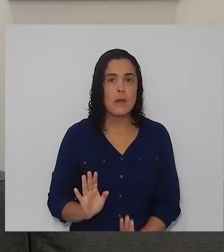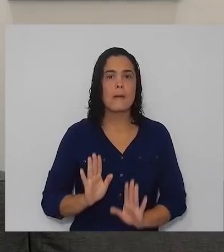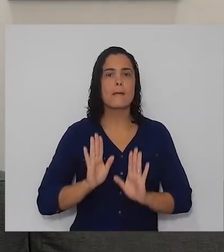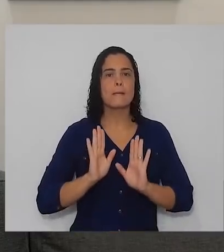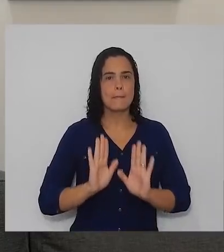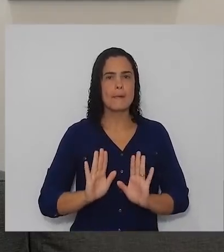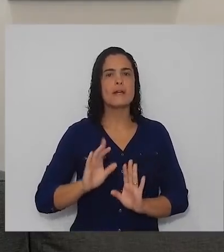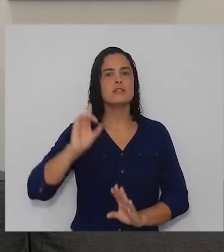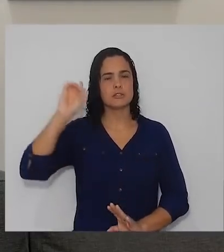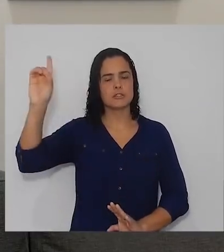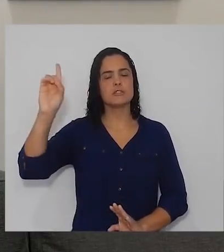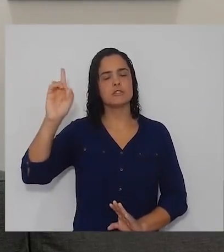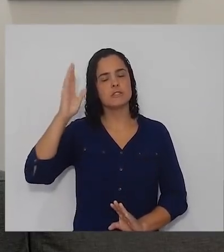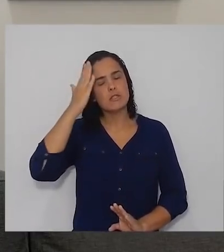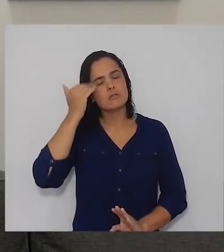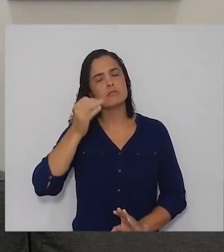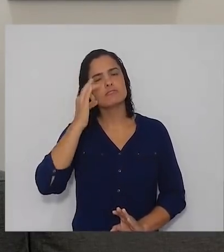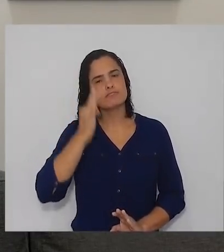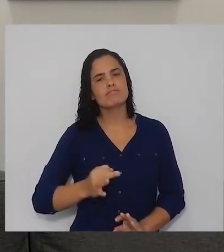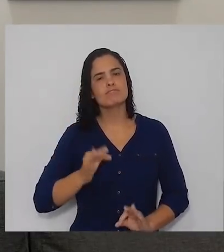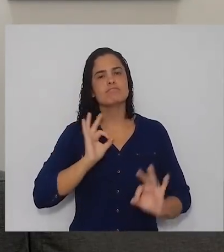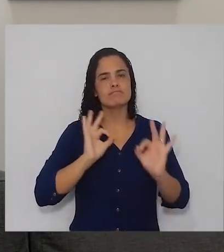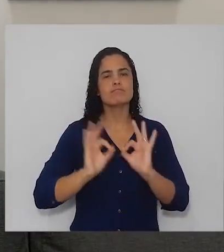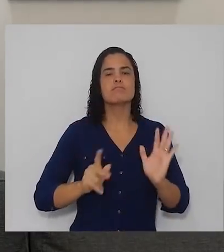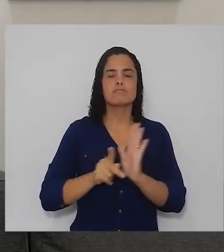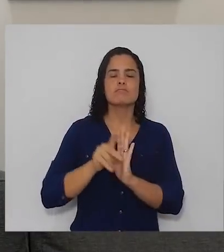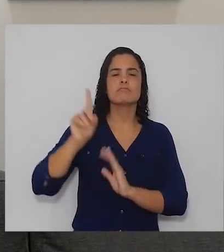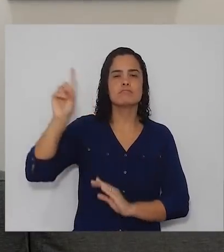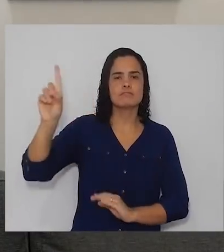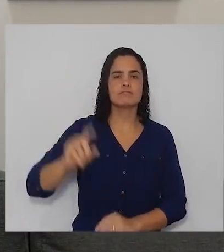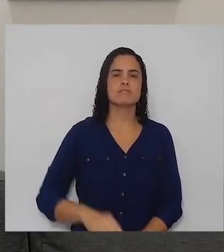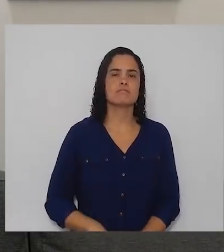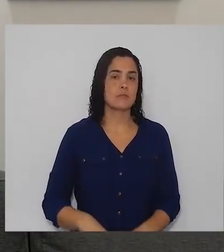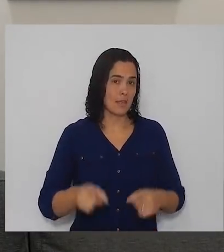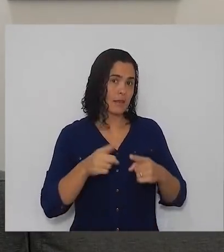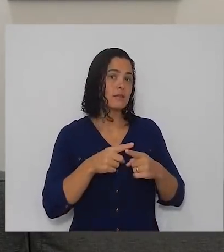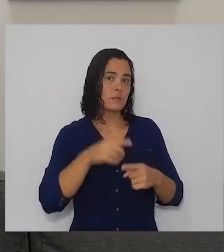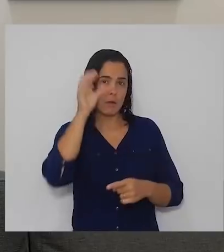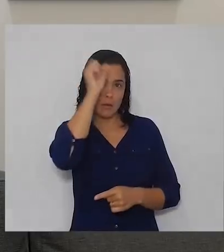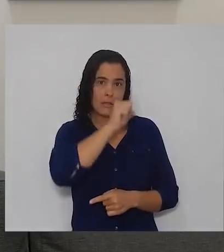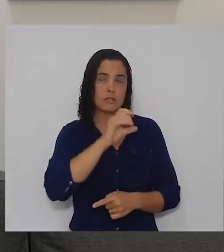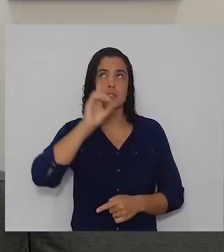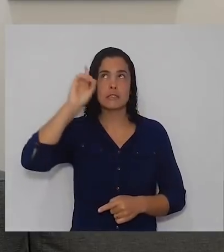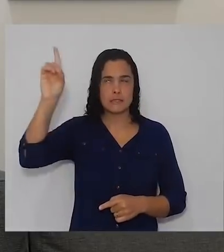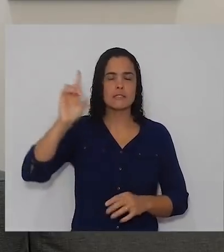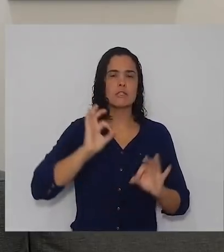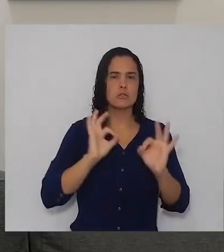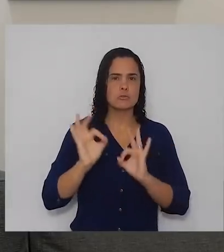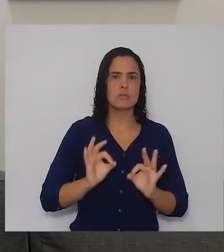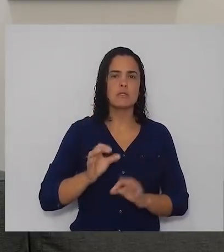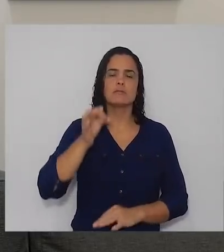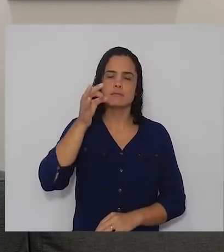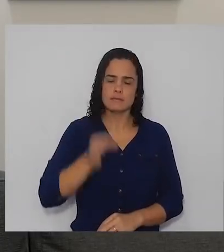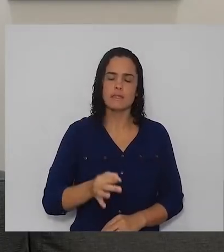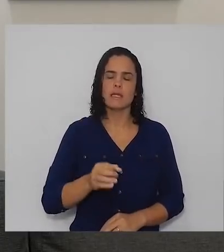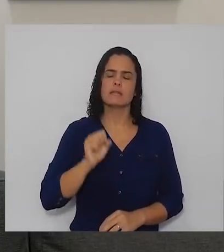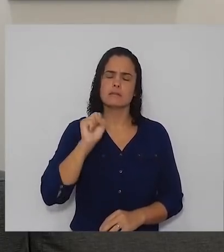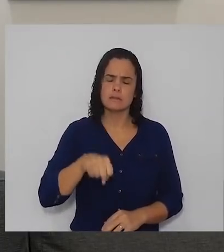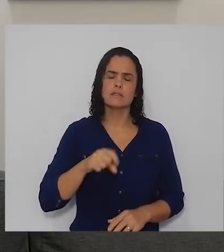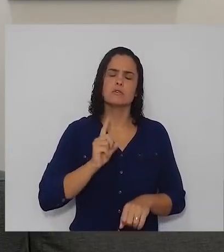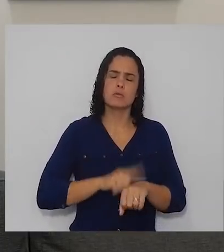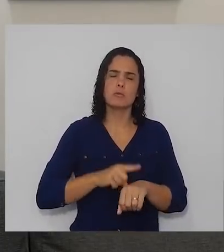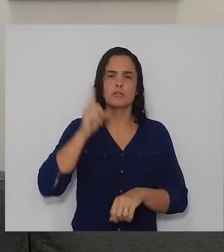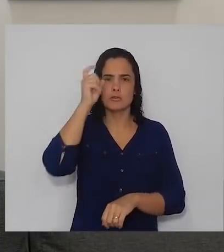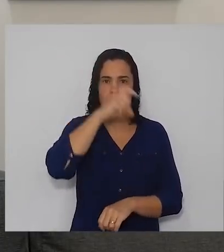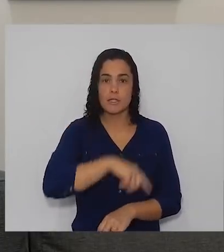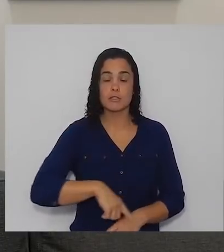capazes de enxergar o que está por vir. Outra lição que a gente pode tirar deste texto é o princípio